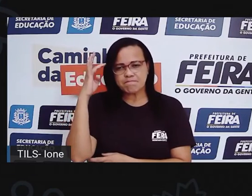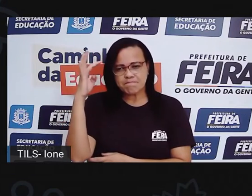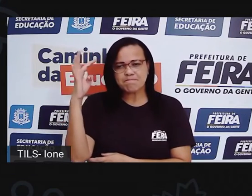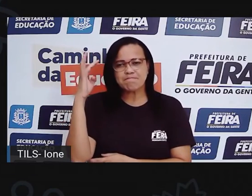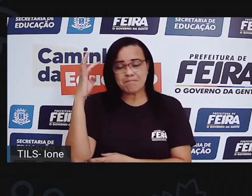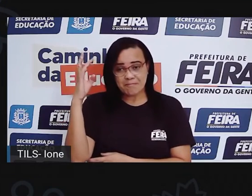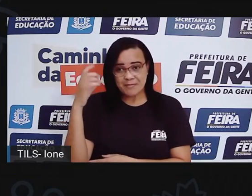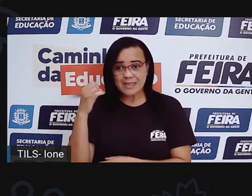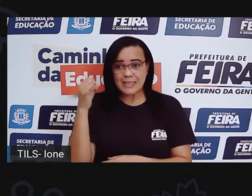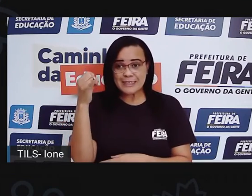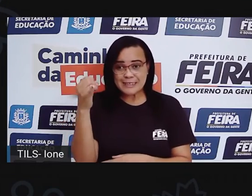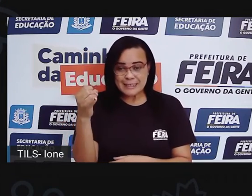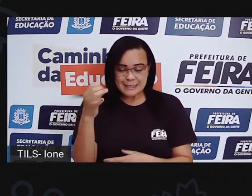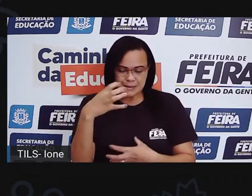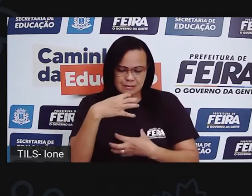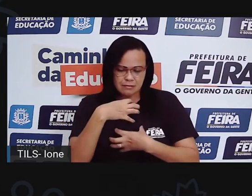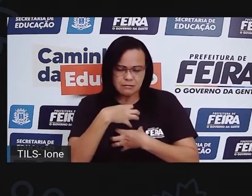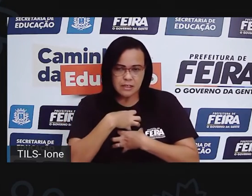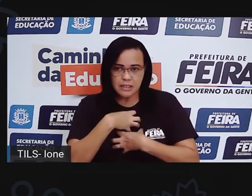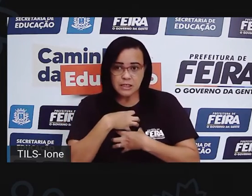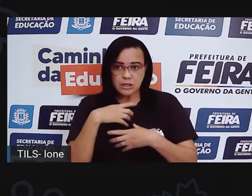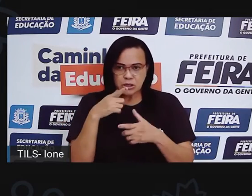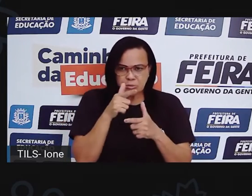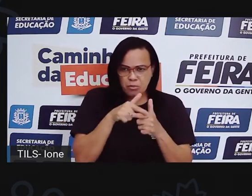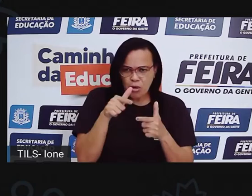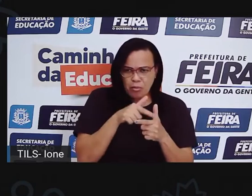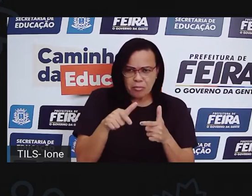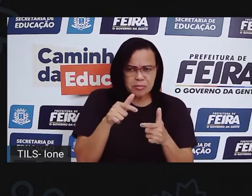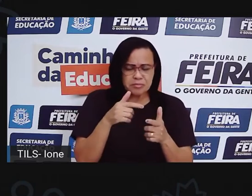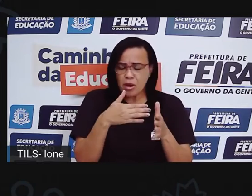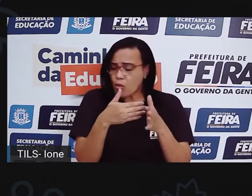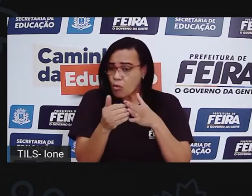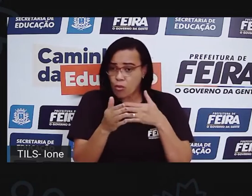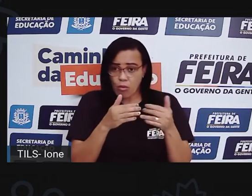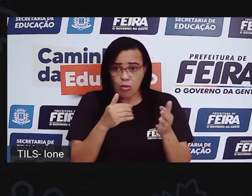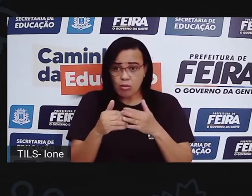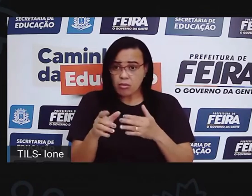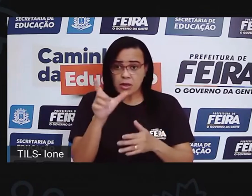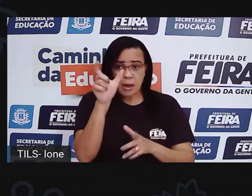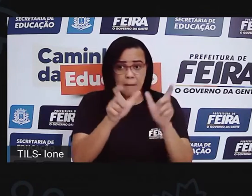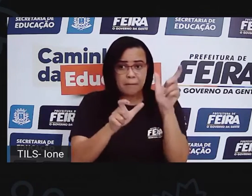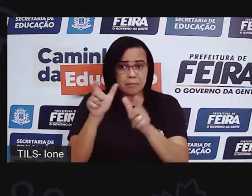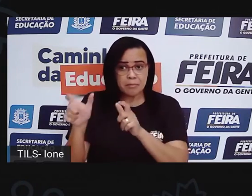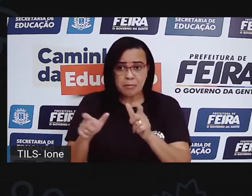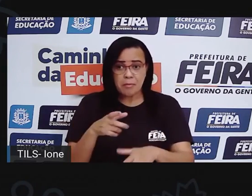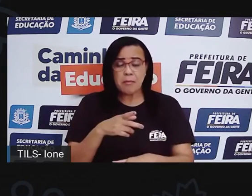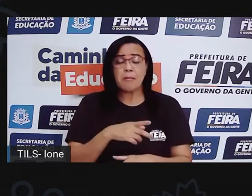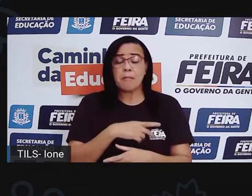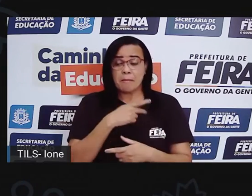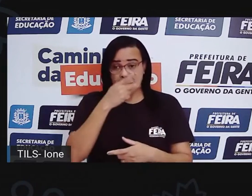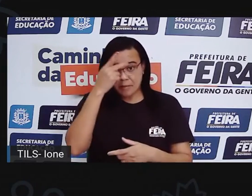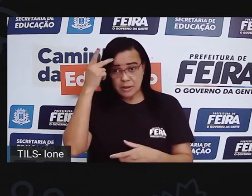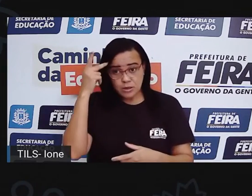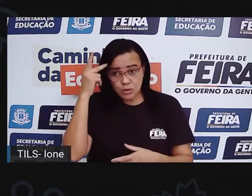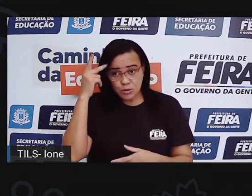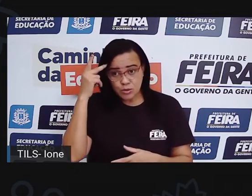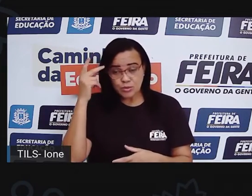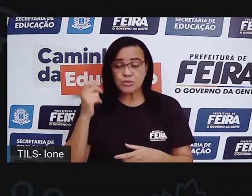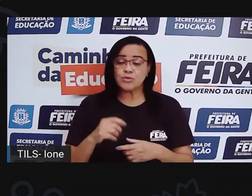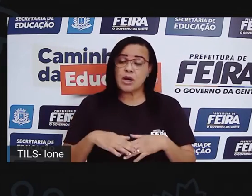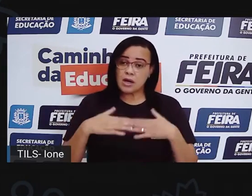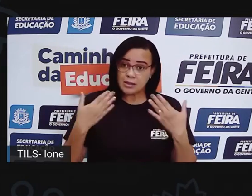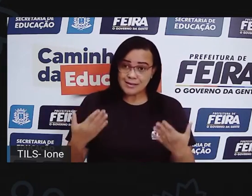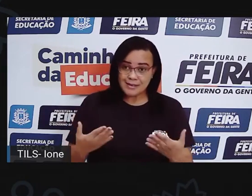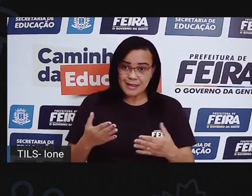bem. Lembra que a Pró falou isso com vocês? Que quando eu sou gentil, quando eu sou respeitosa,